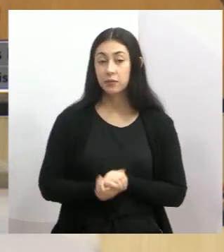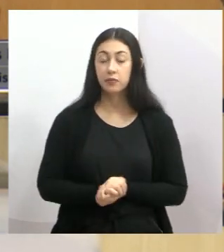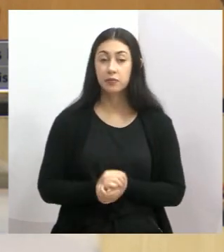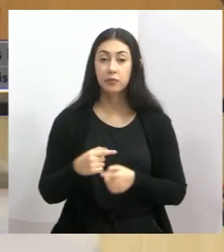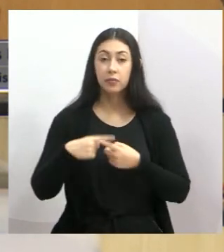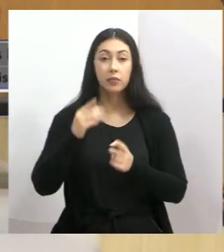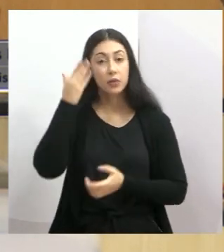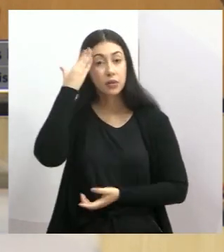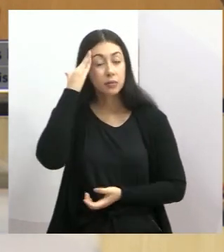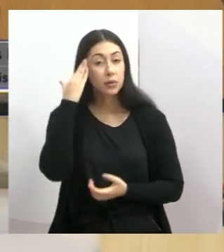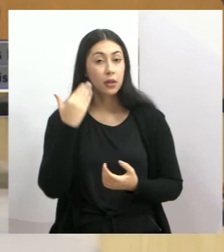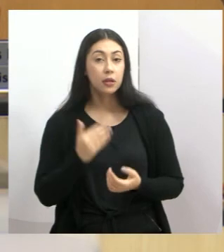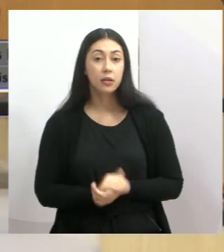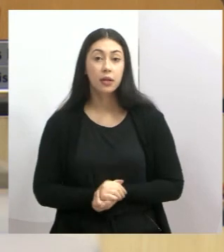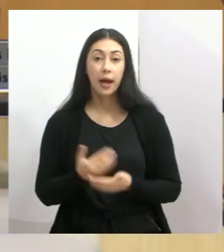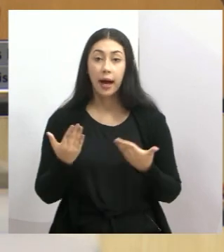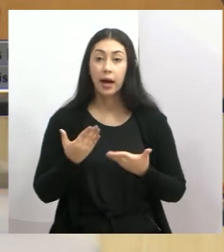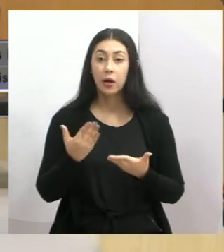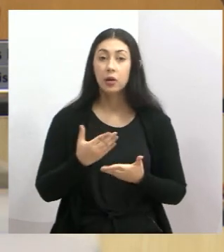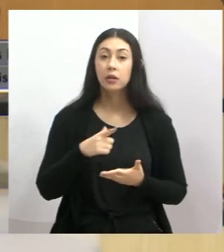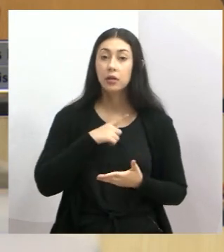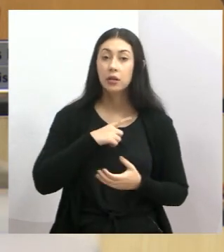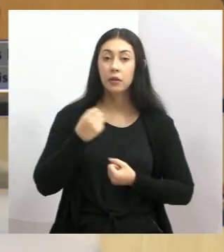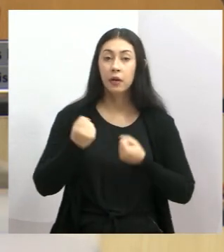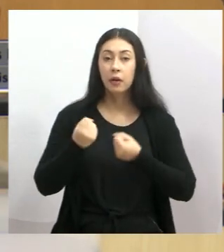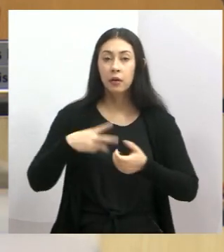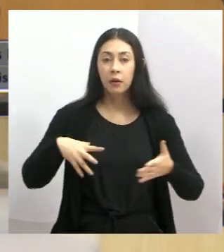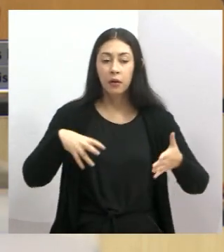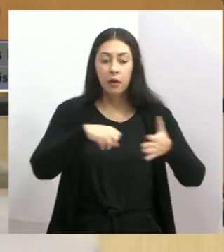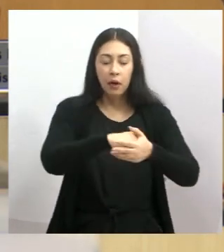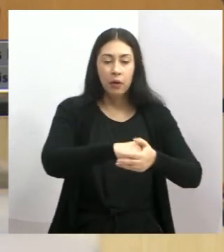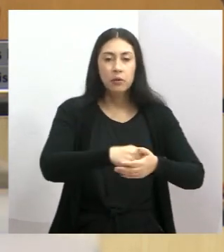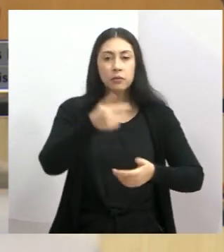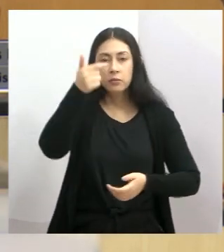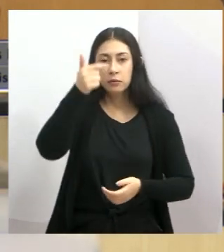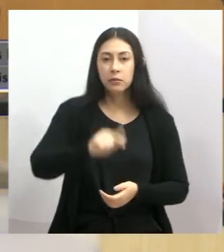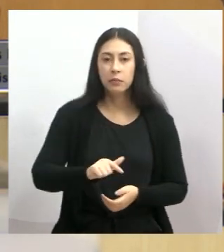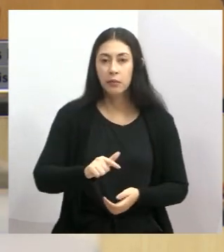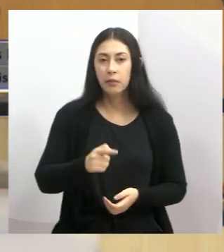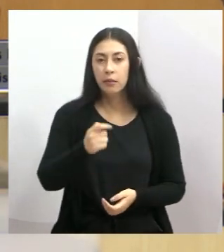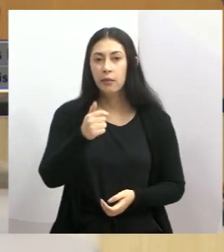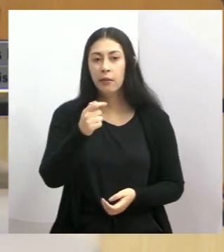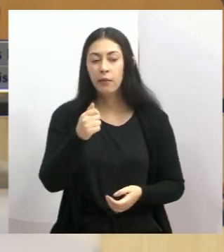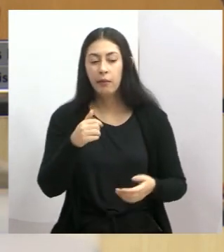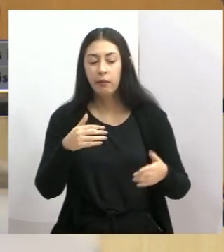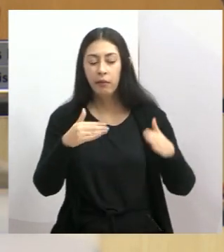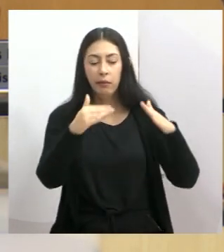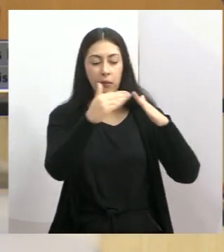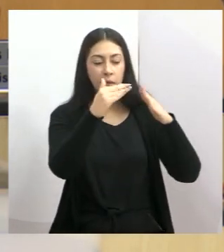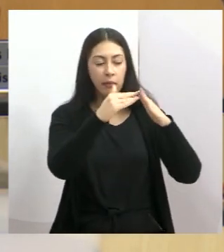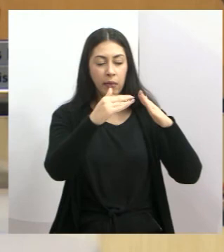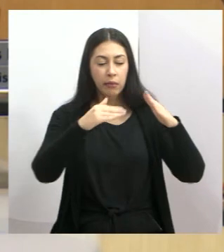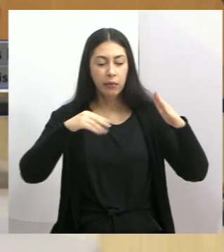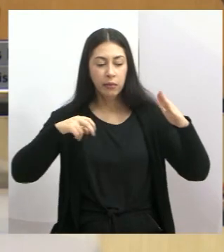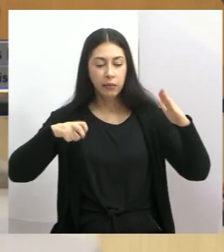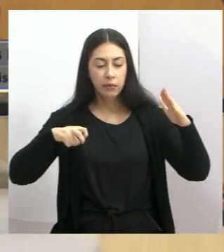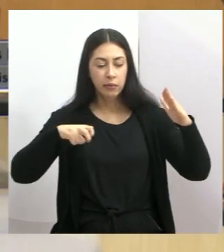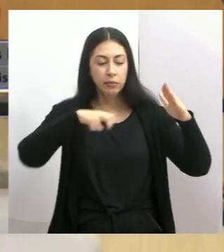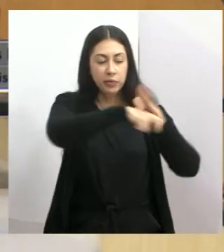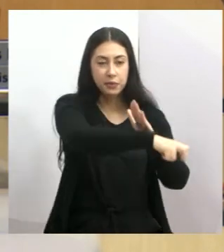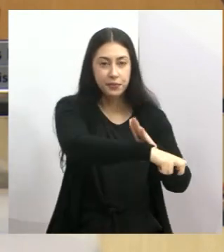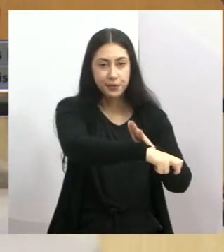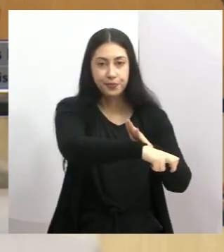considerando que recentemente aconteceu novamente o acidente e um veículo quase invadiu a residência sendo que